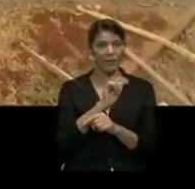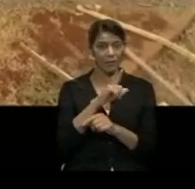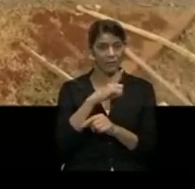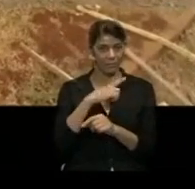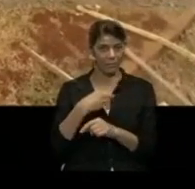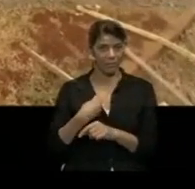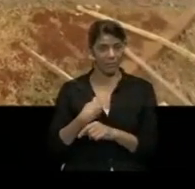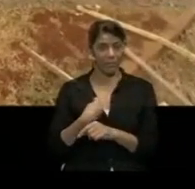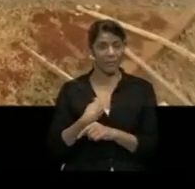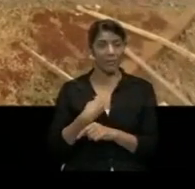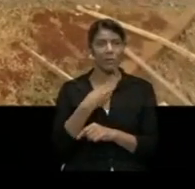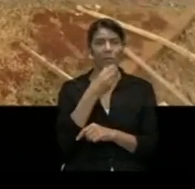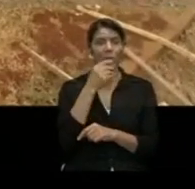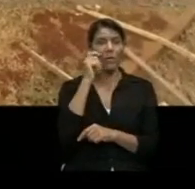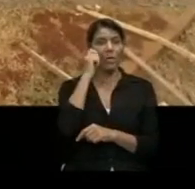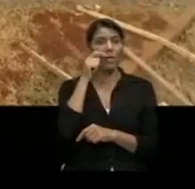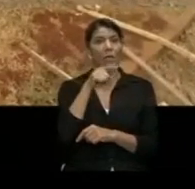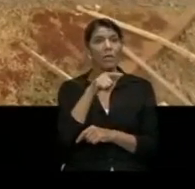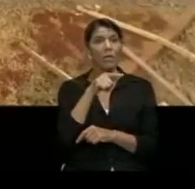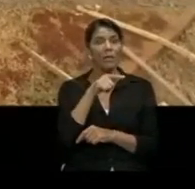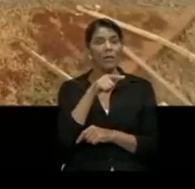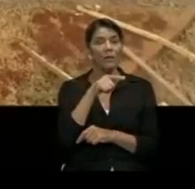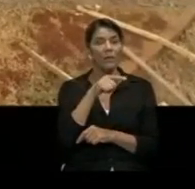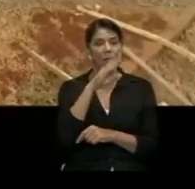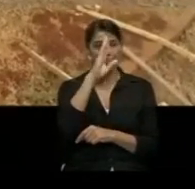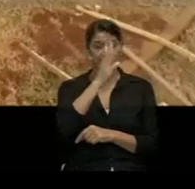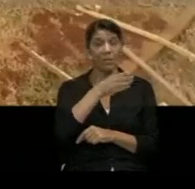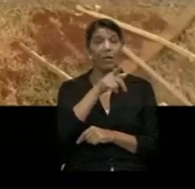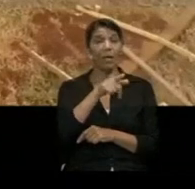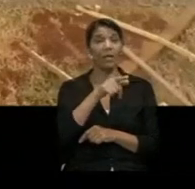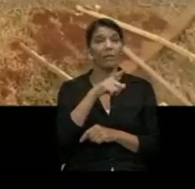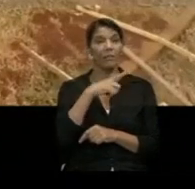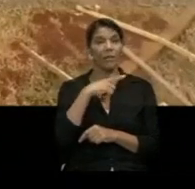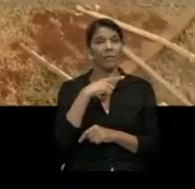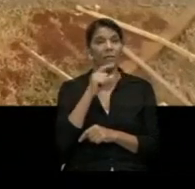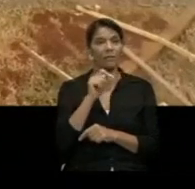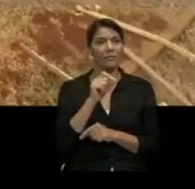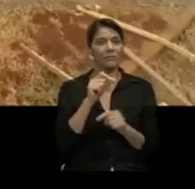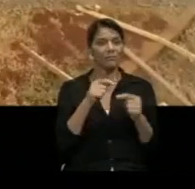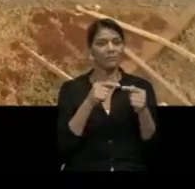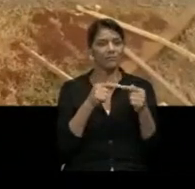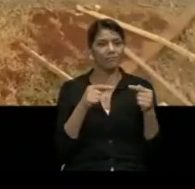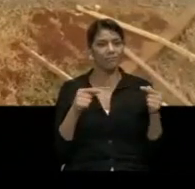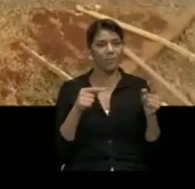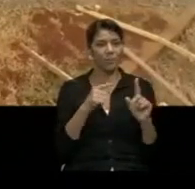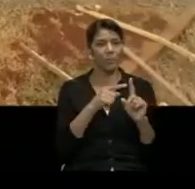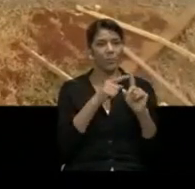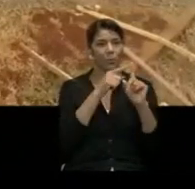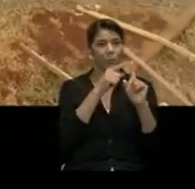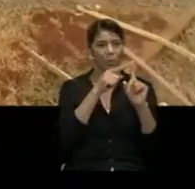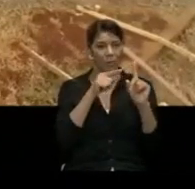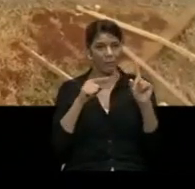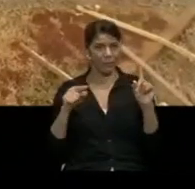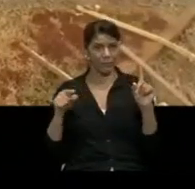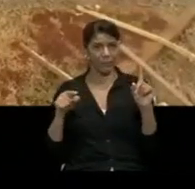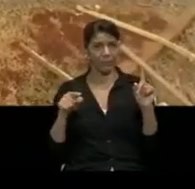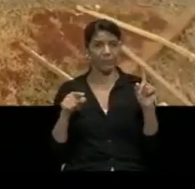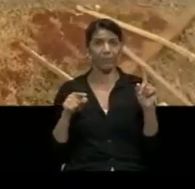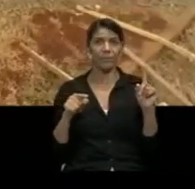preto, onde ele está é o nosso nível principal. É dali que a gente está tirando o nível de todos os outros, tá? Então, olha